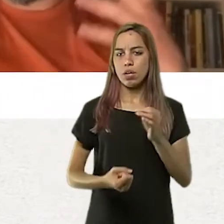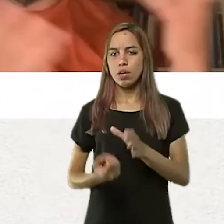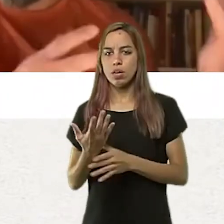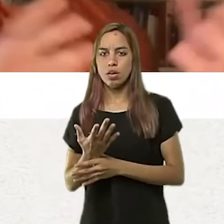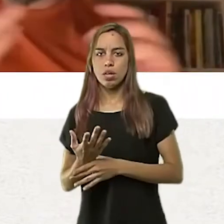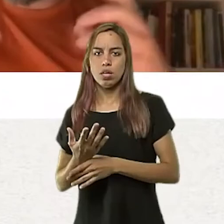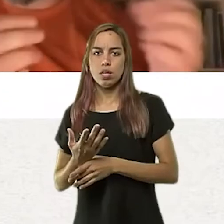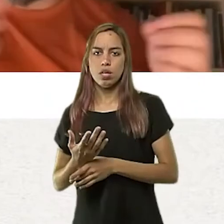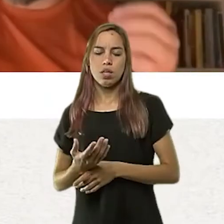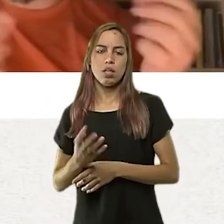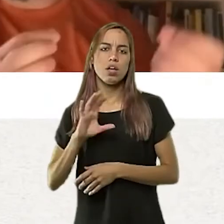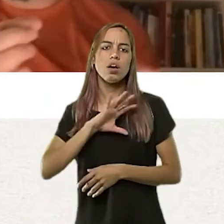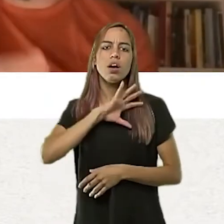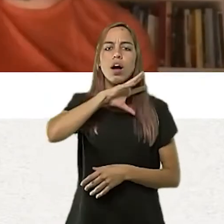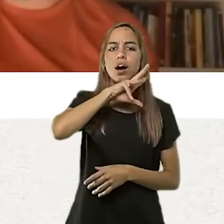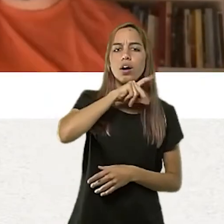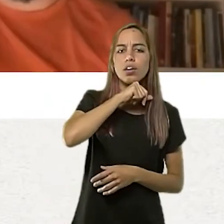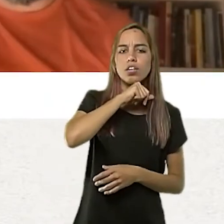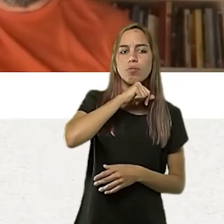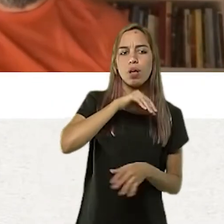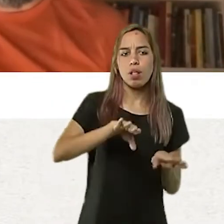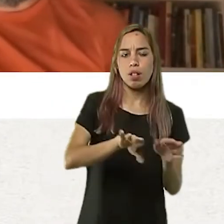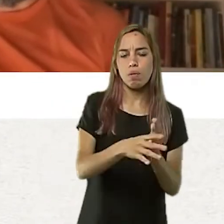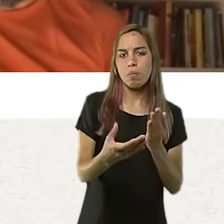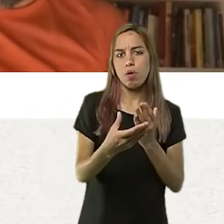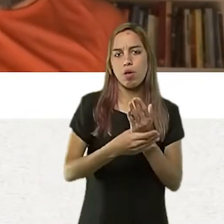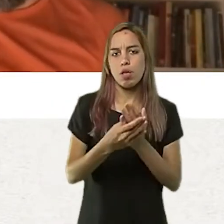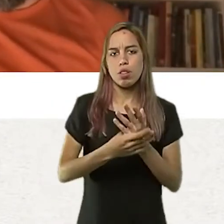etc. E os vírus também